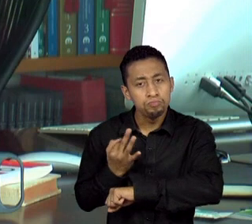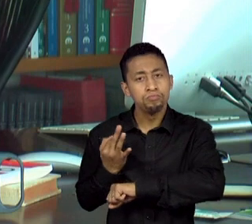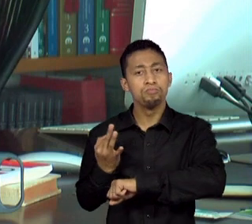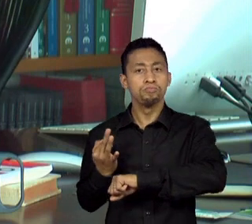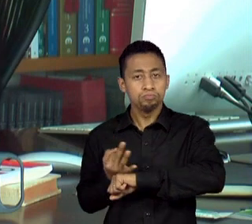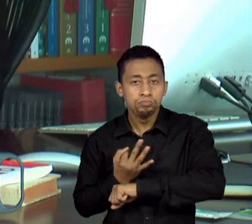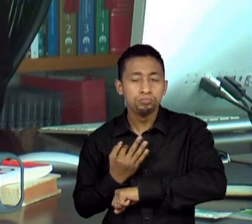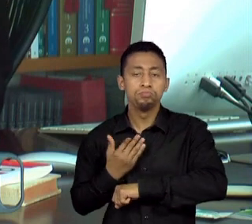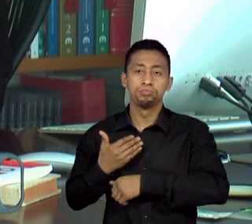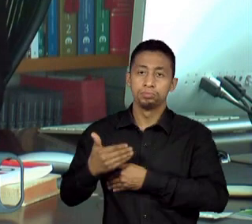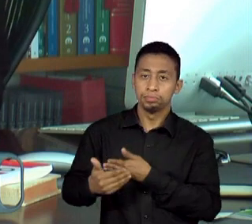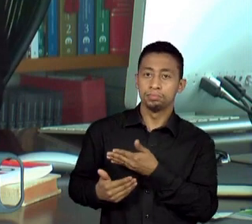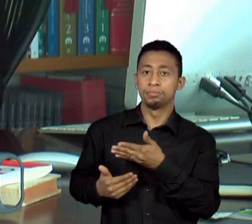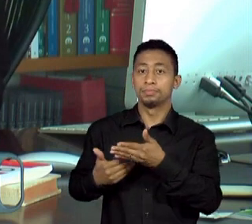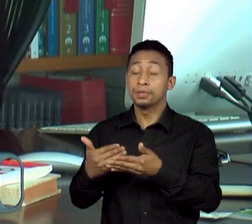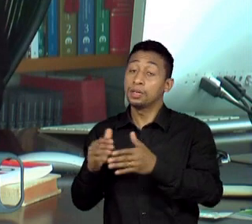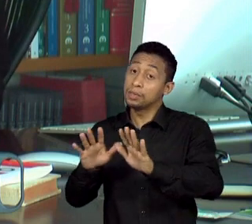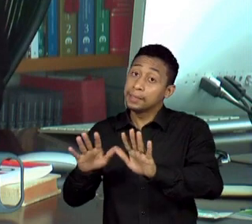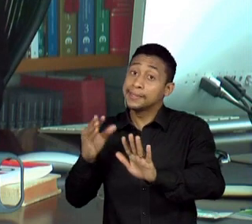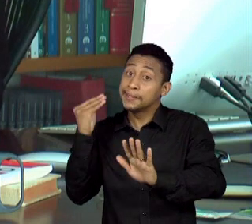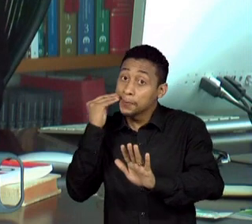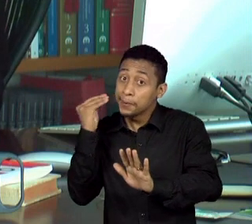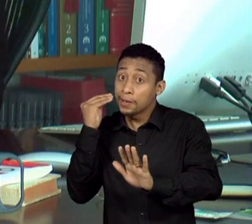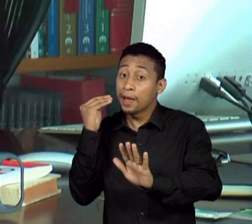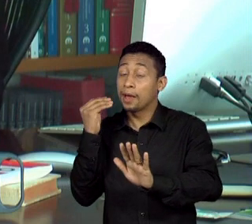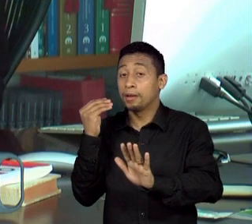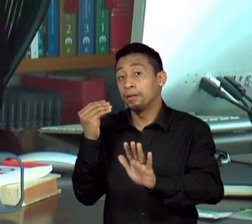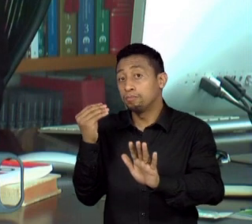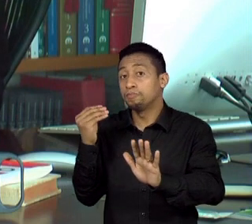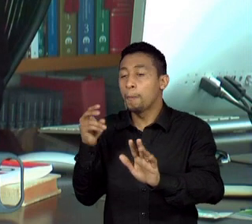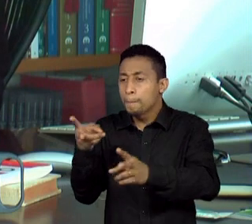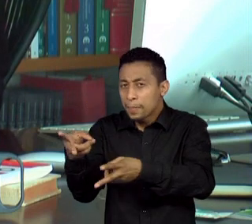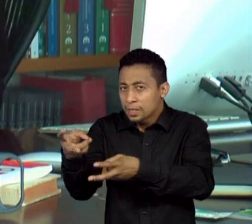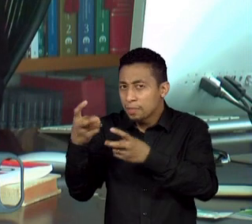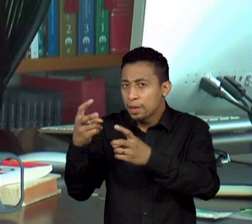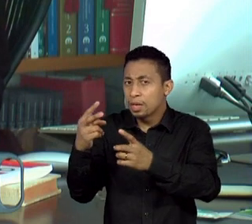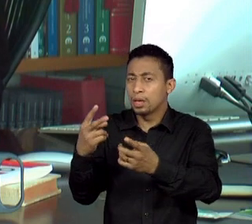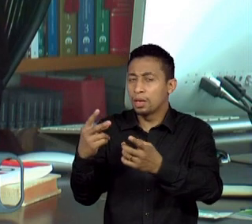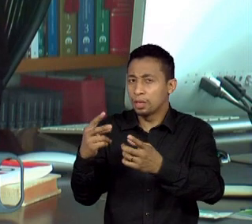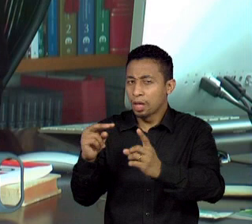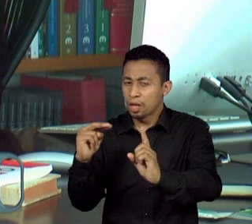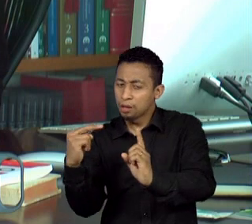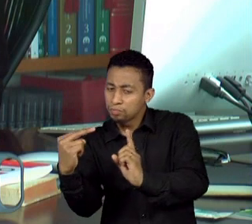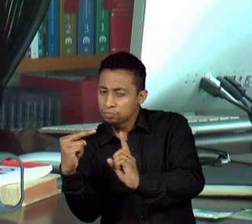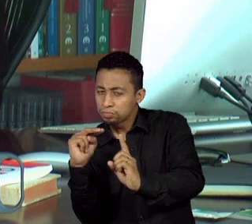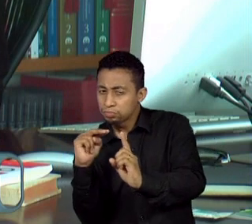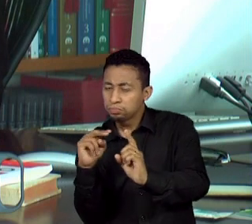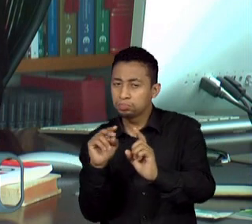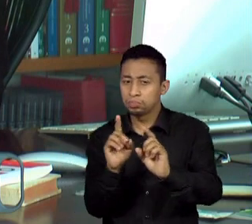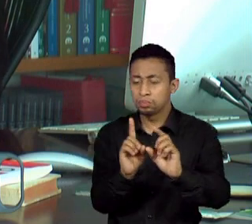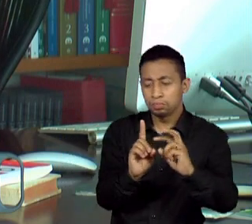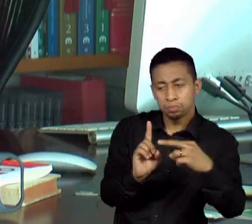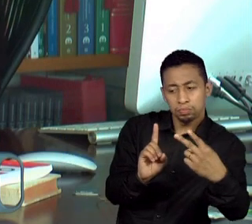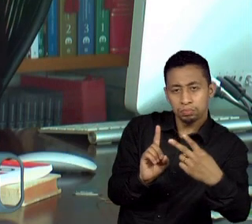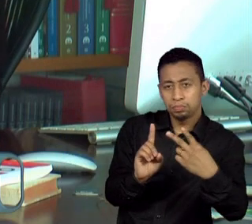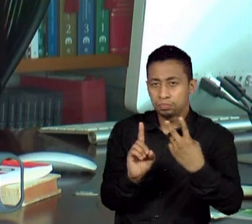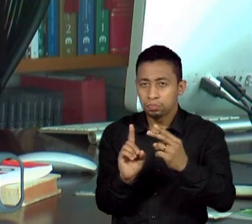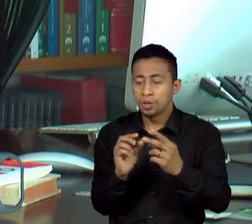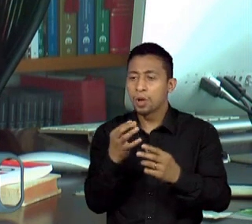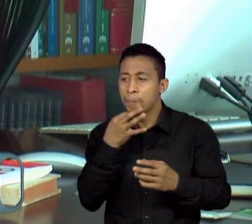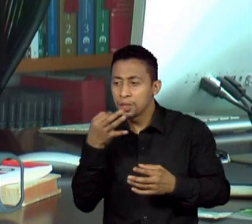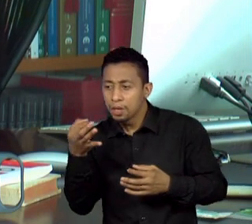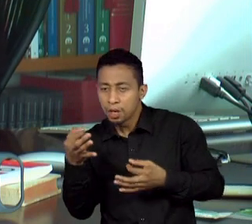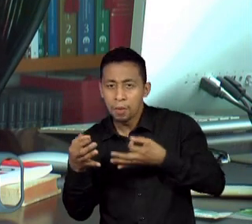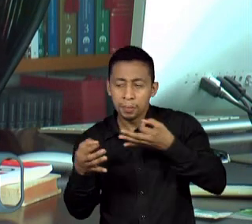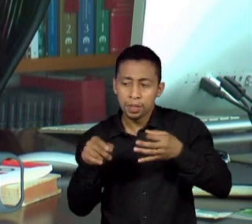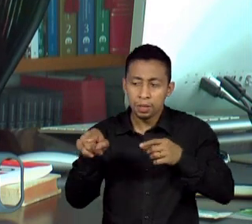E tentar ver o ponto de vista, do outro melhor, porque acho que isso que a gente faz parte do ofício